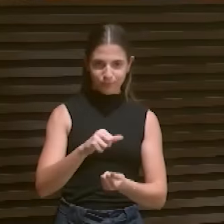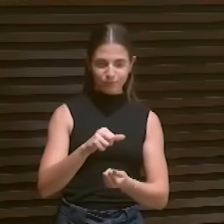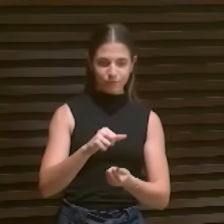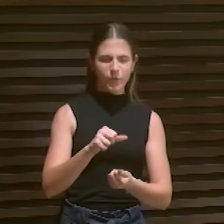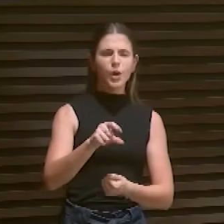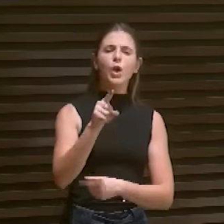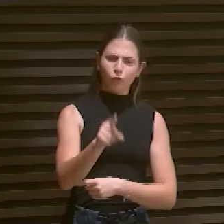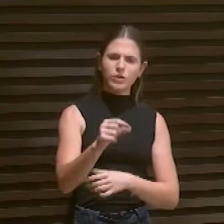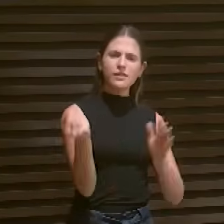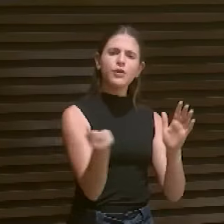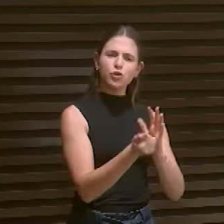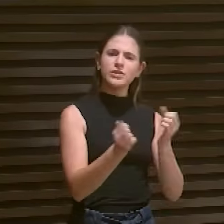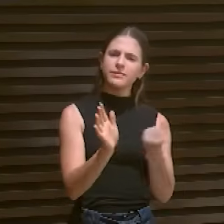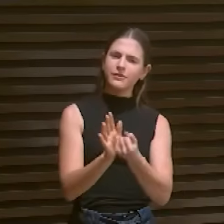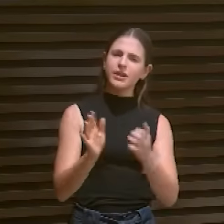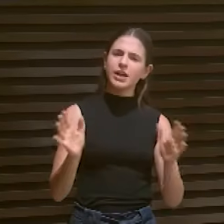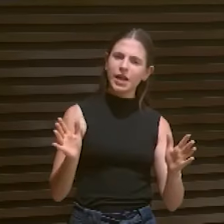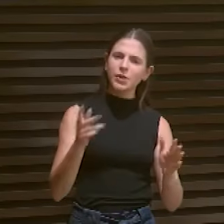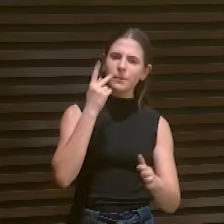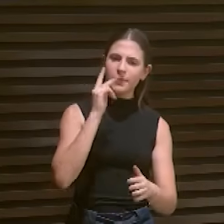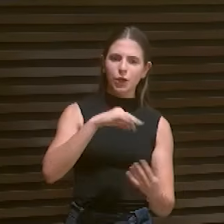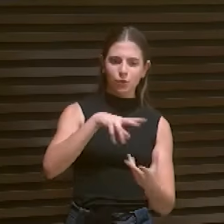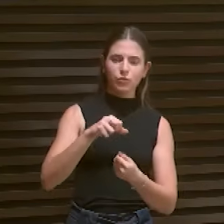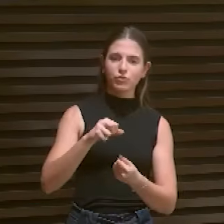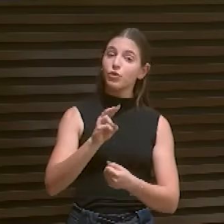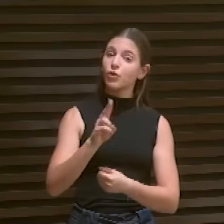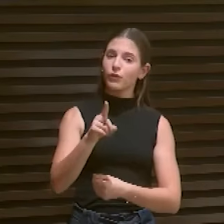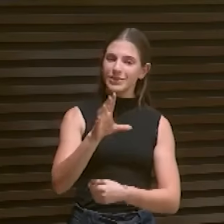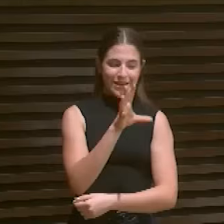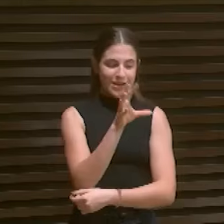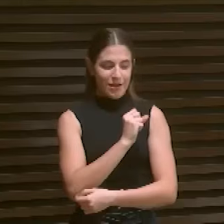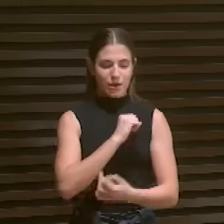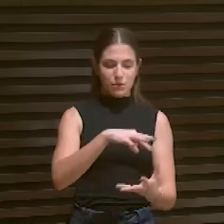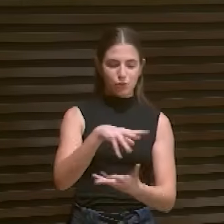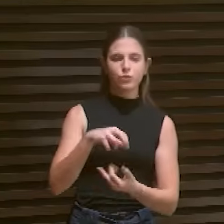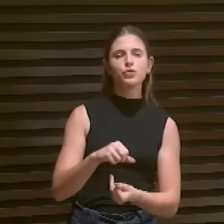Você foi crucificado para o mundo ou você ama o mundo?